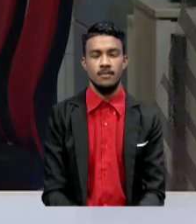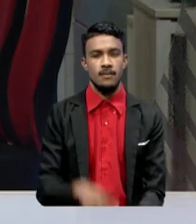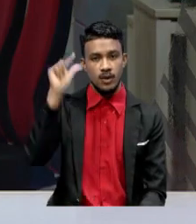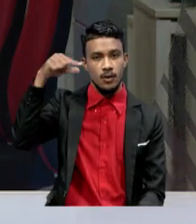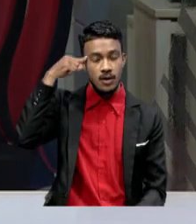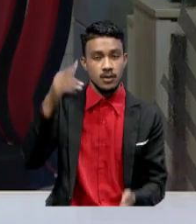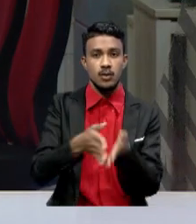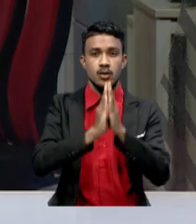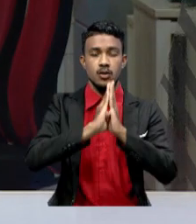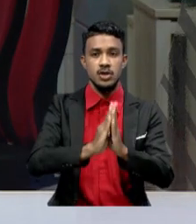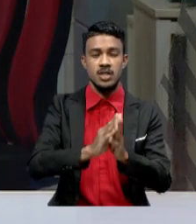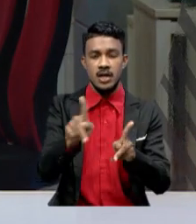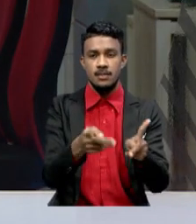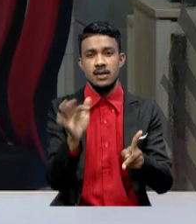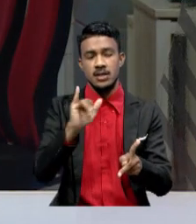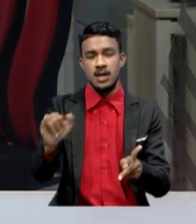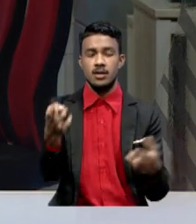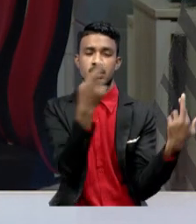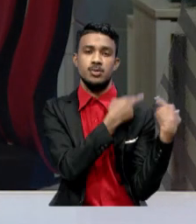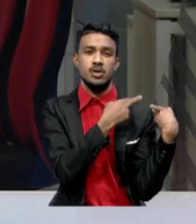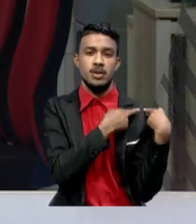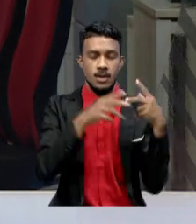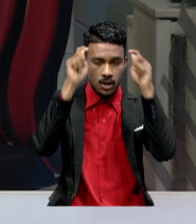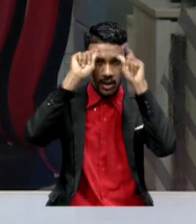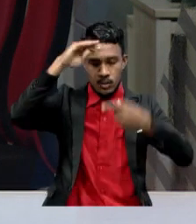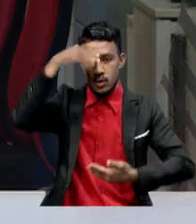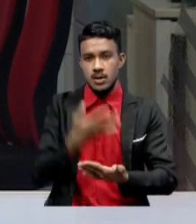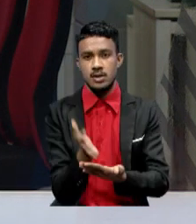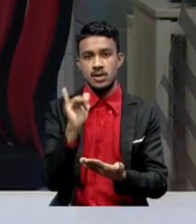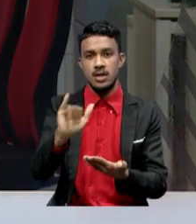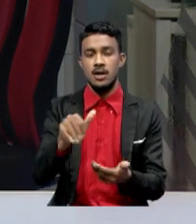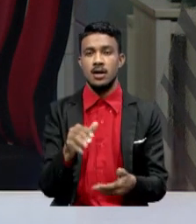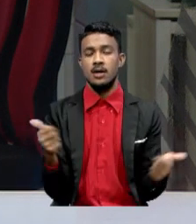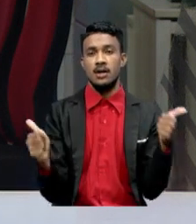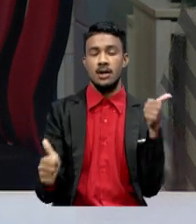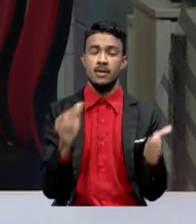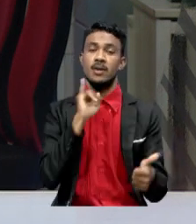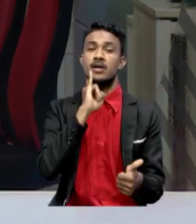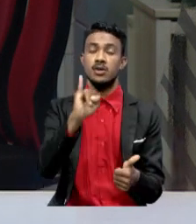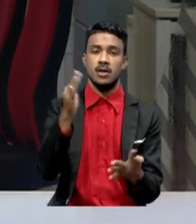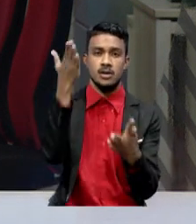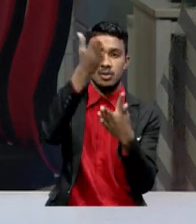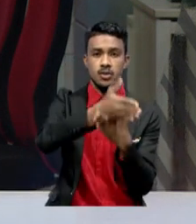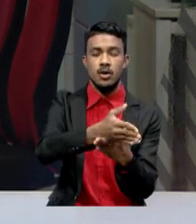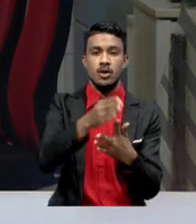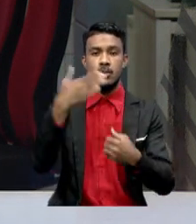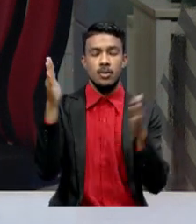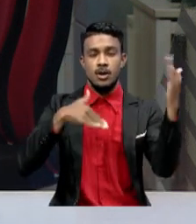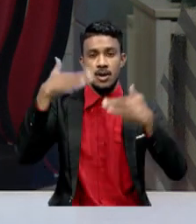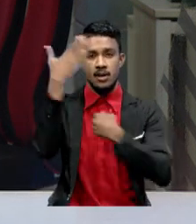Governo husu azensia sira atu responsabiliza Timoroan sira nebe makasur problema iha railior.